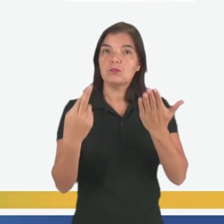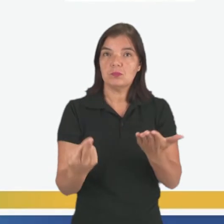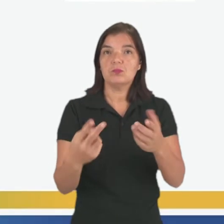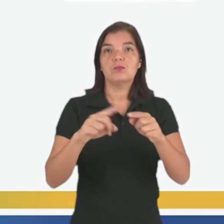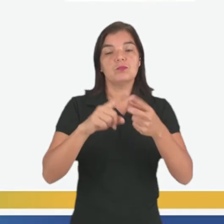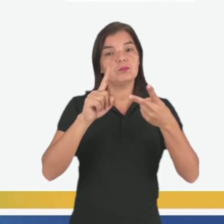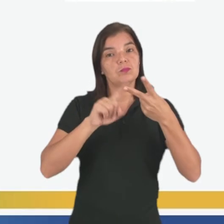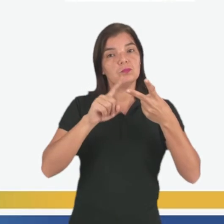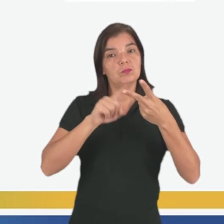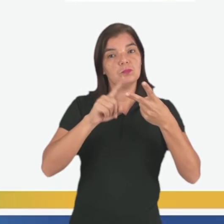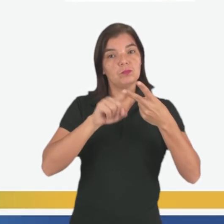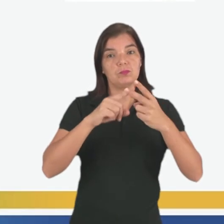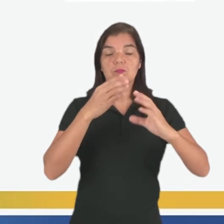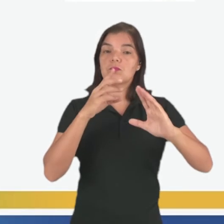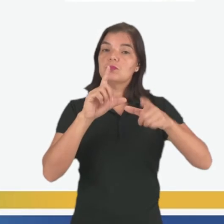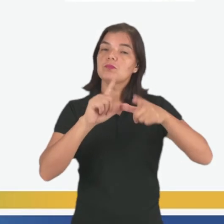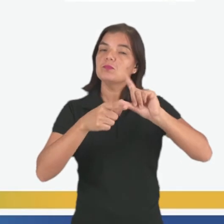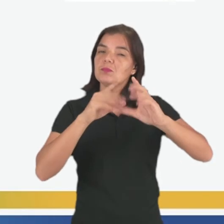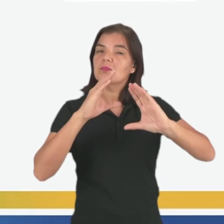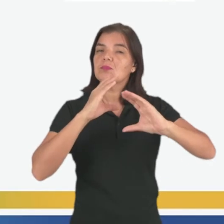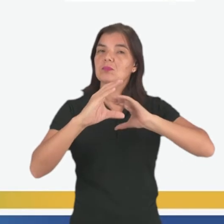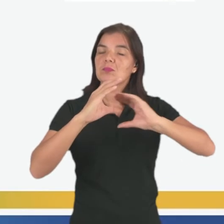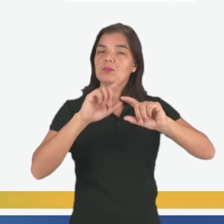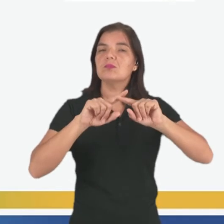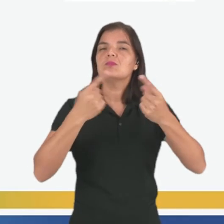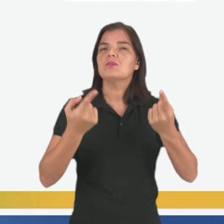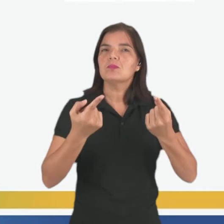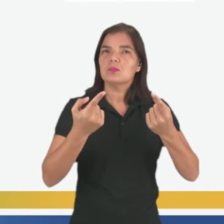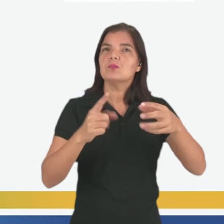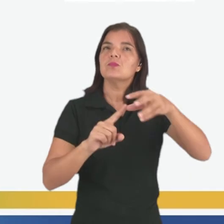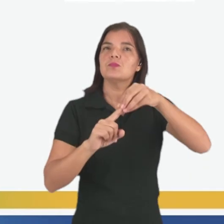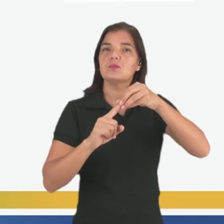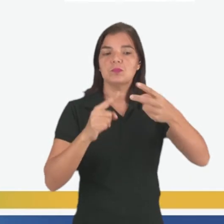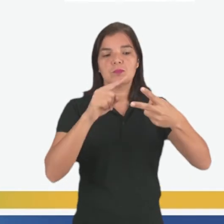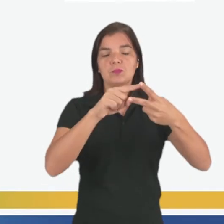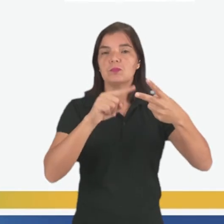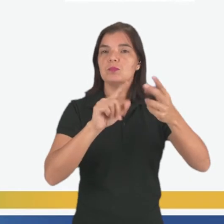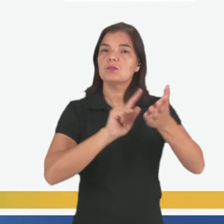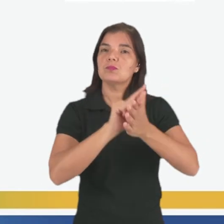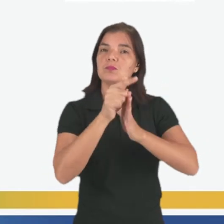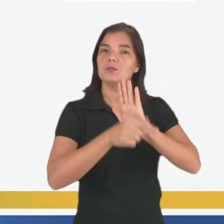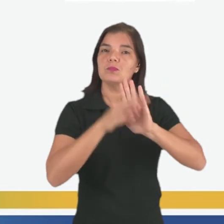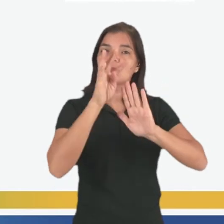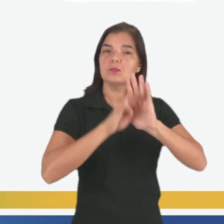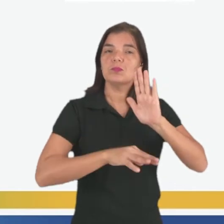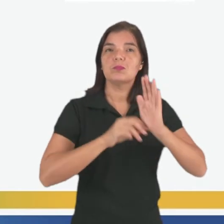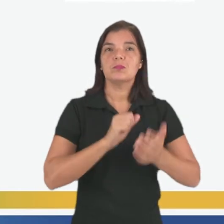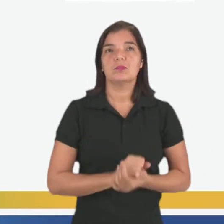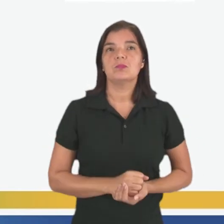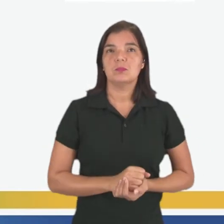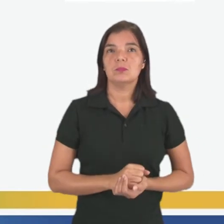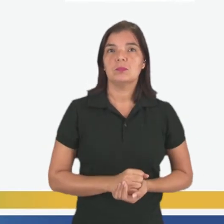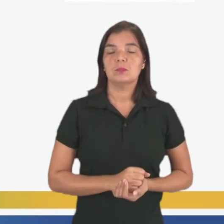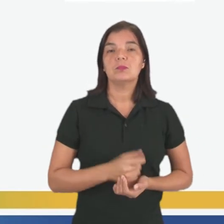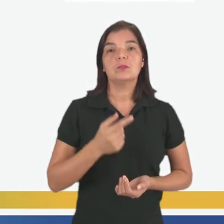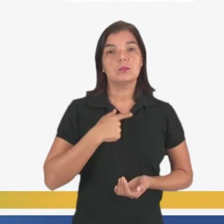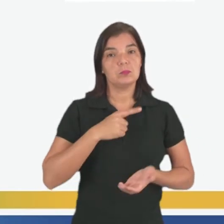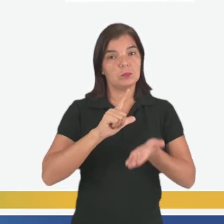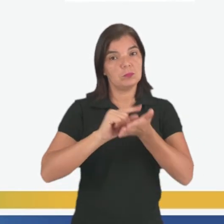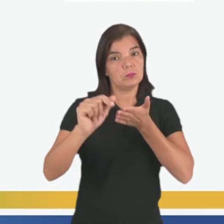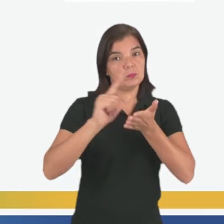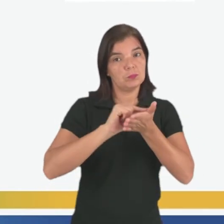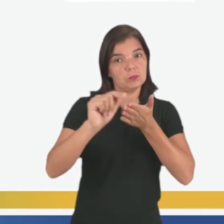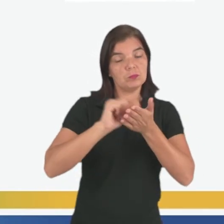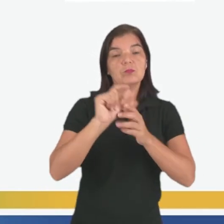e o segundo é uma letra de canção. Qual é a função desses dois gêneros textuais? A função do